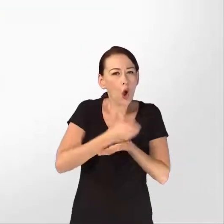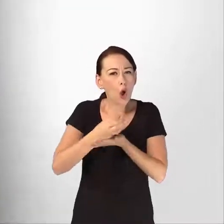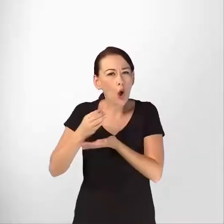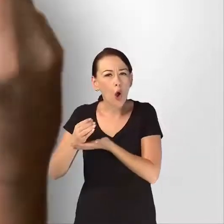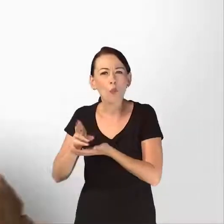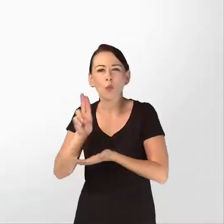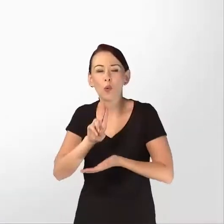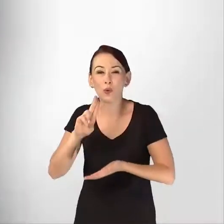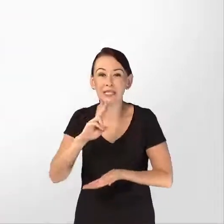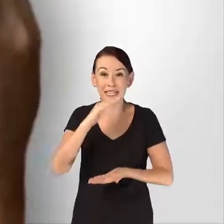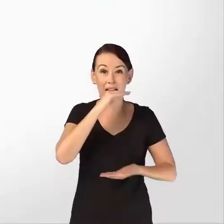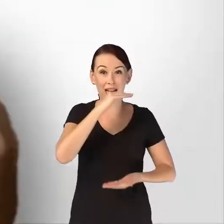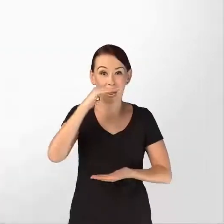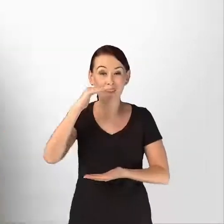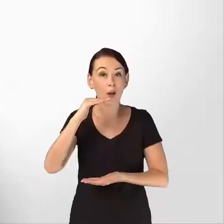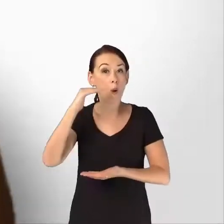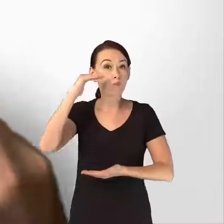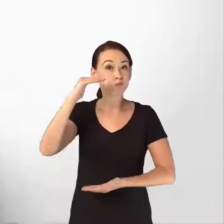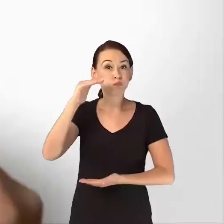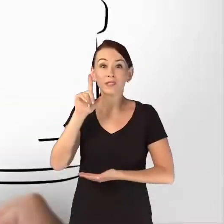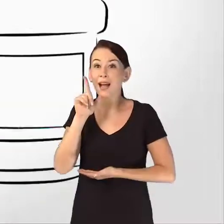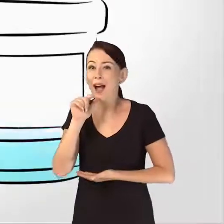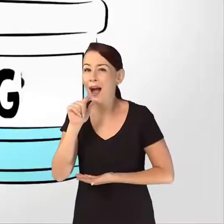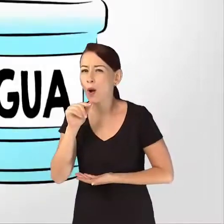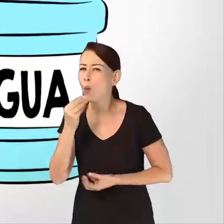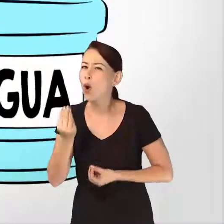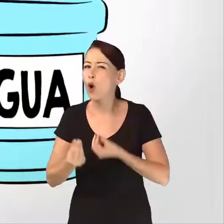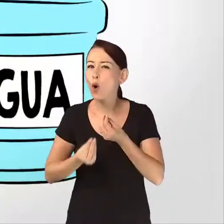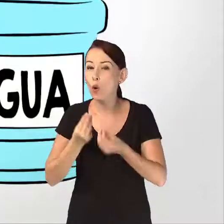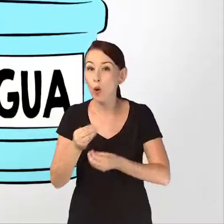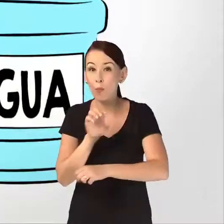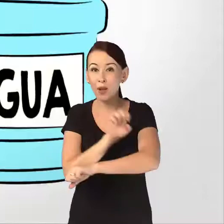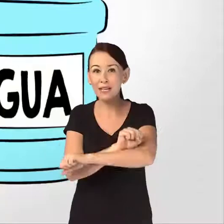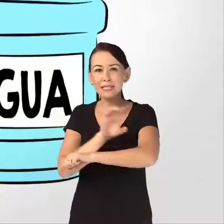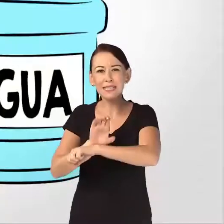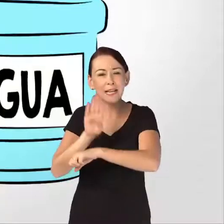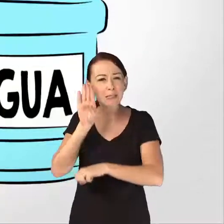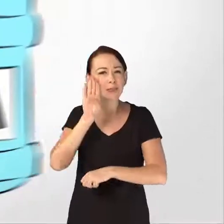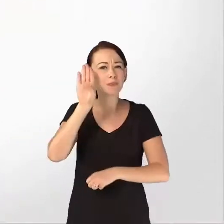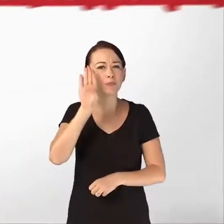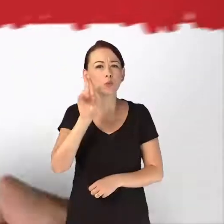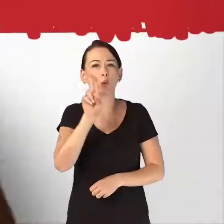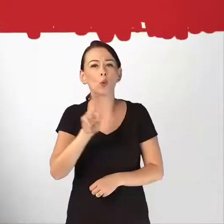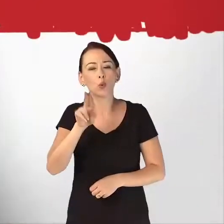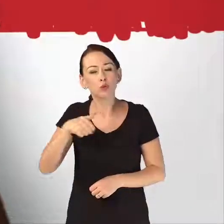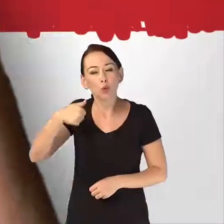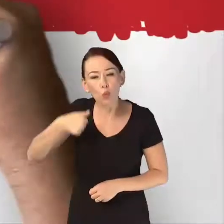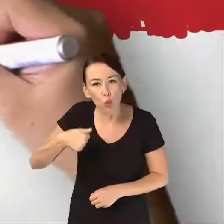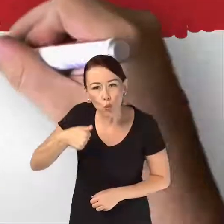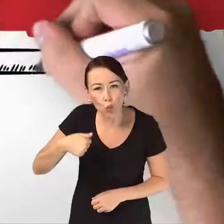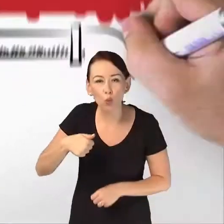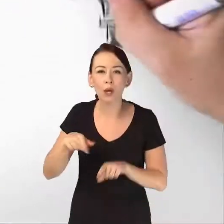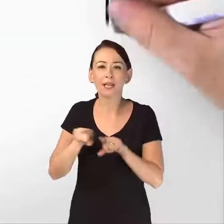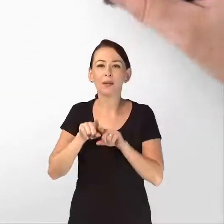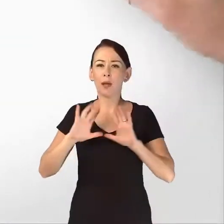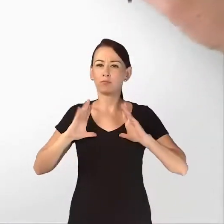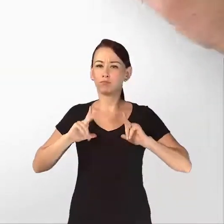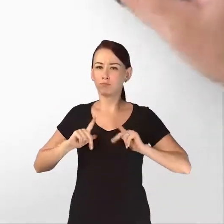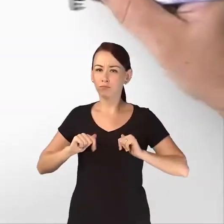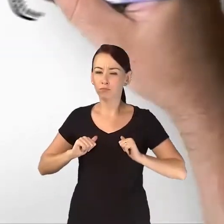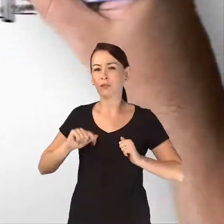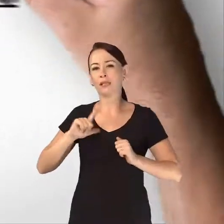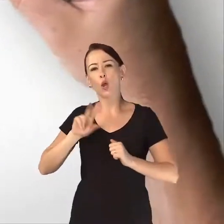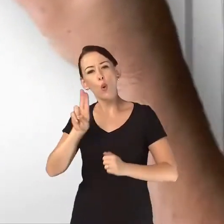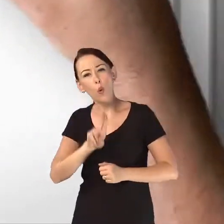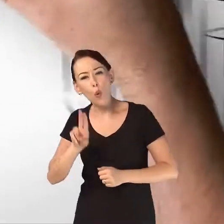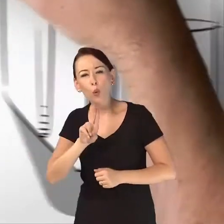Para eliminar, por exemplo, o consumo interno de copos, garrafas e galões de água, o SESC prioriza água de